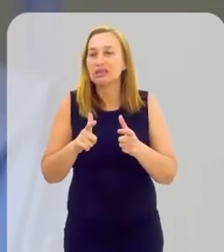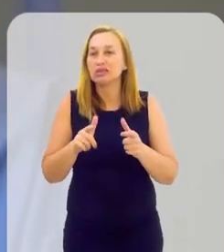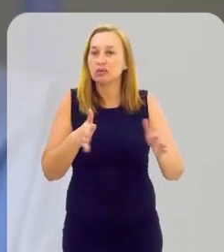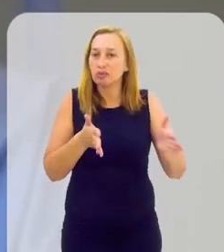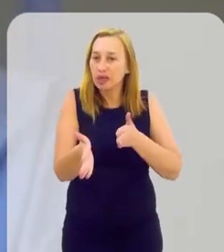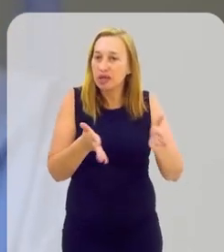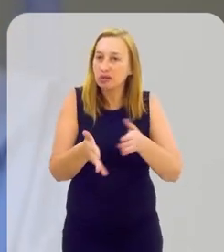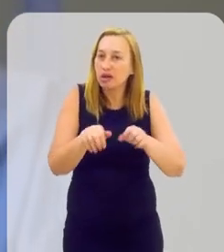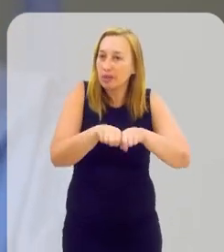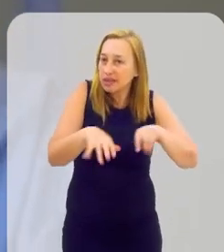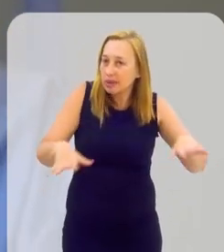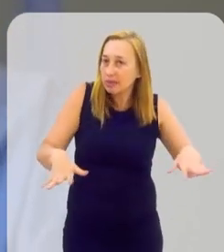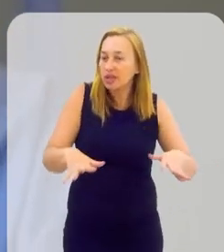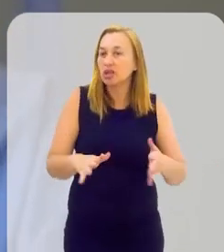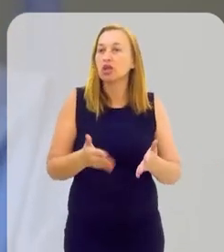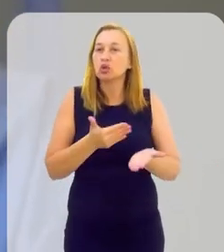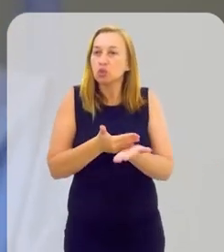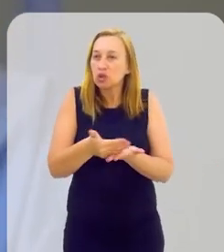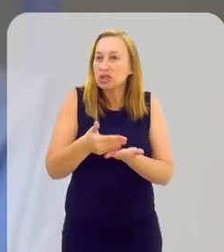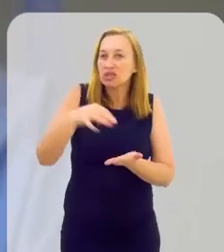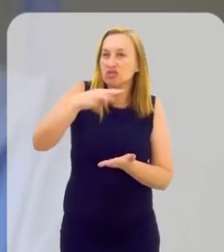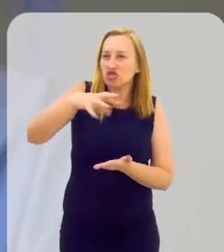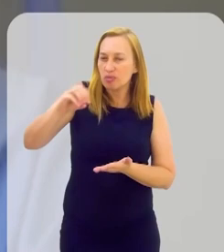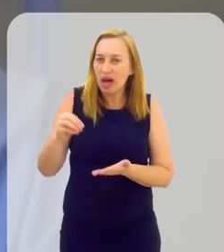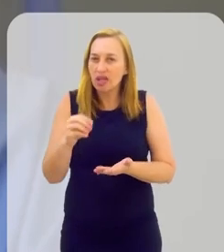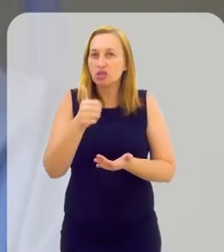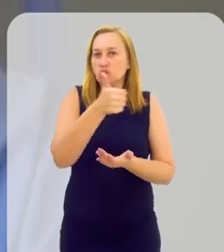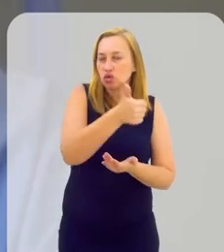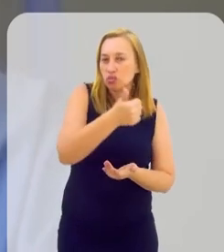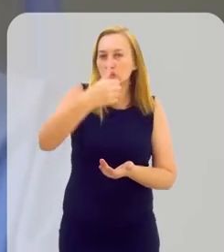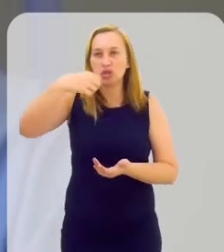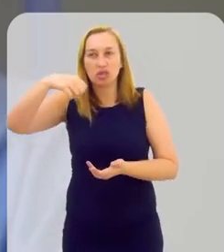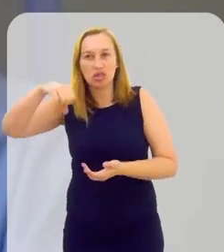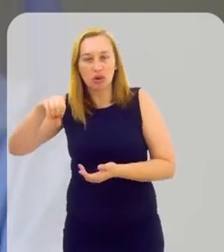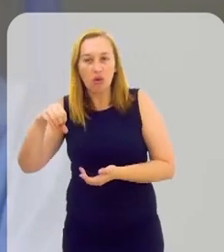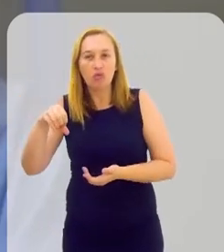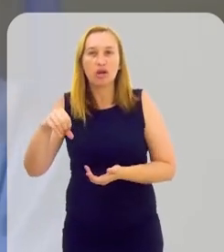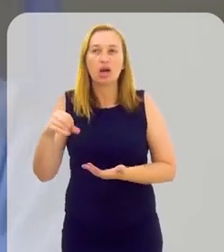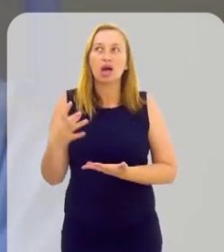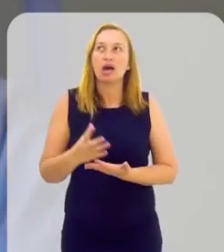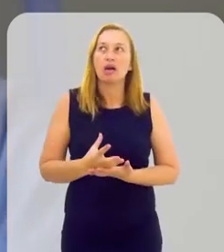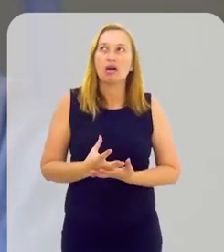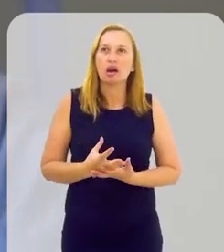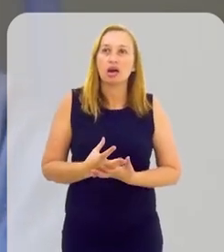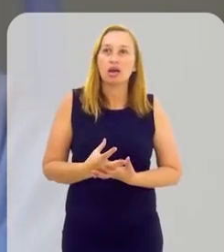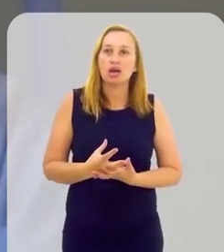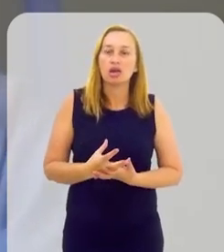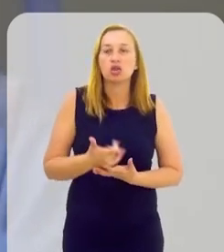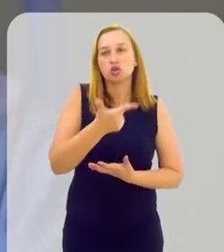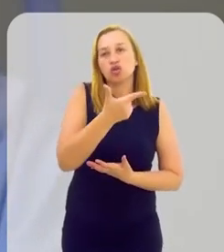durante a pandemia, né? Devo recordar que no início de março de 2019,